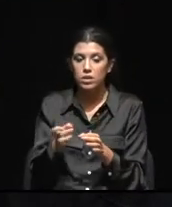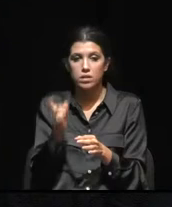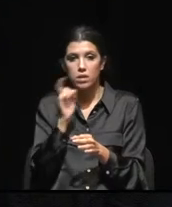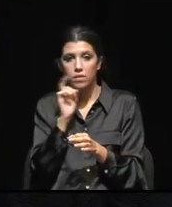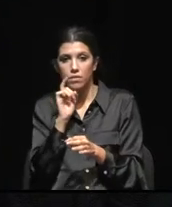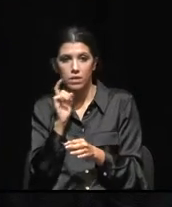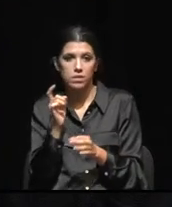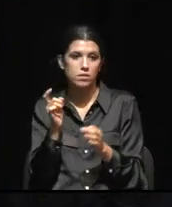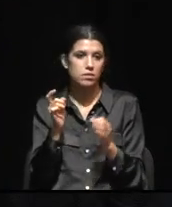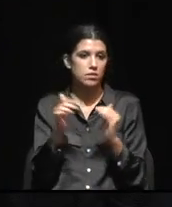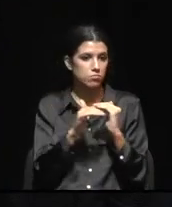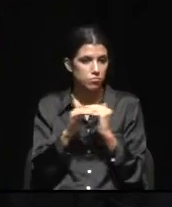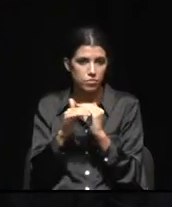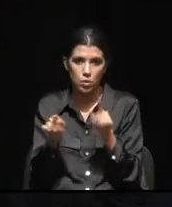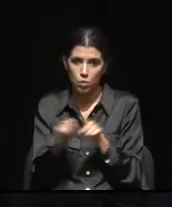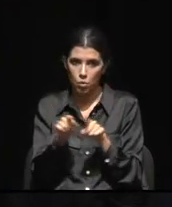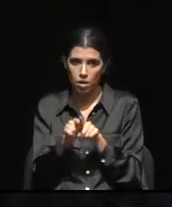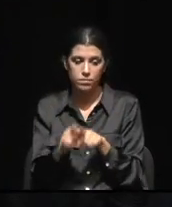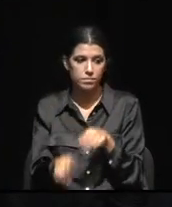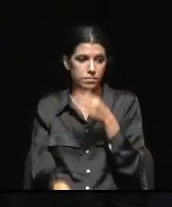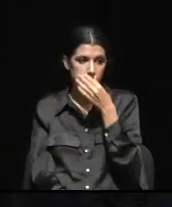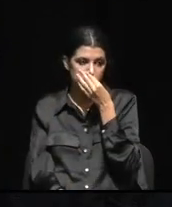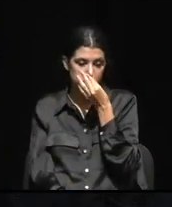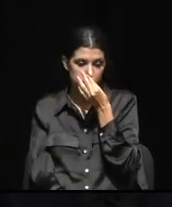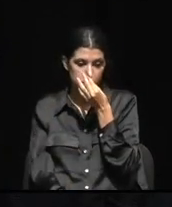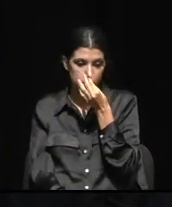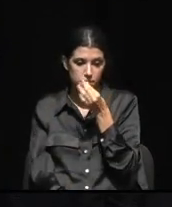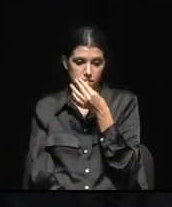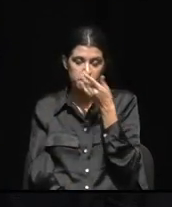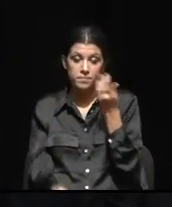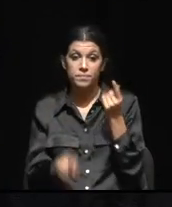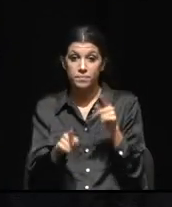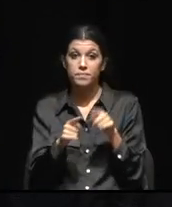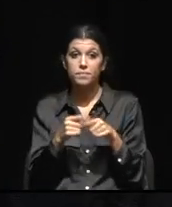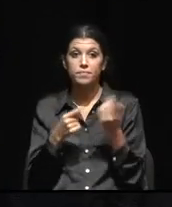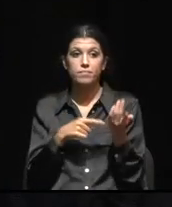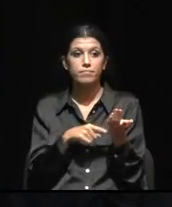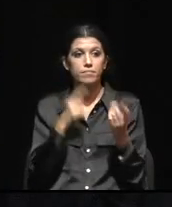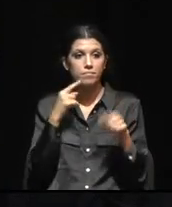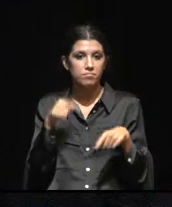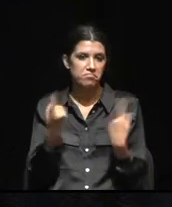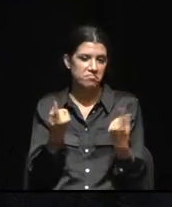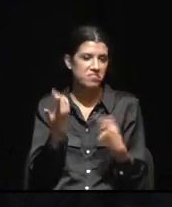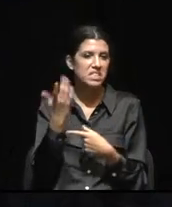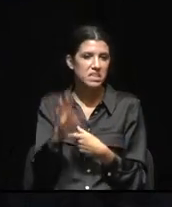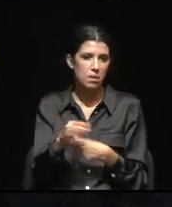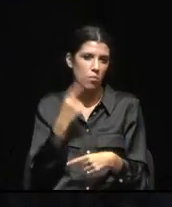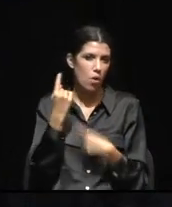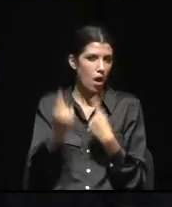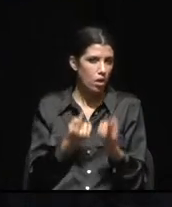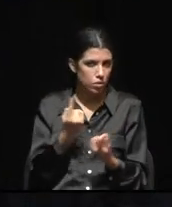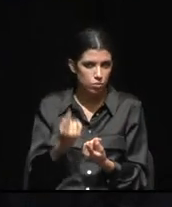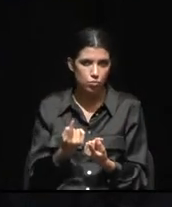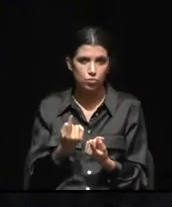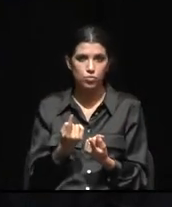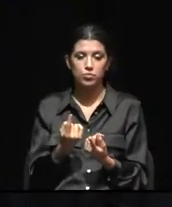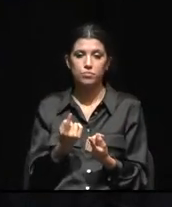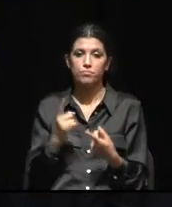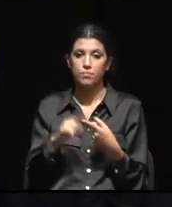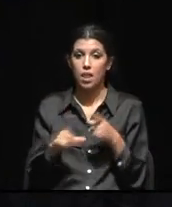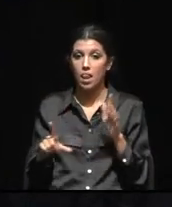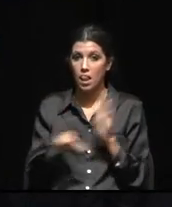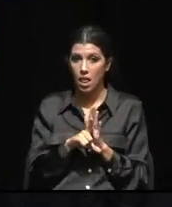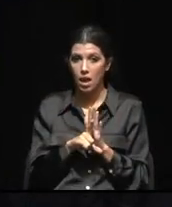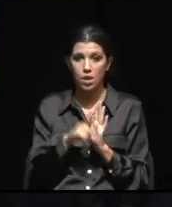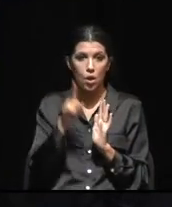das mulheres para revelar apenas alguns exemplos posso referir a